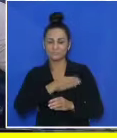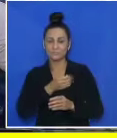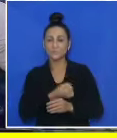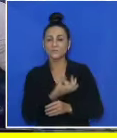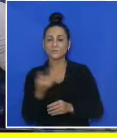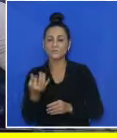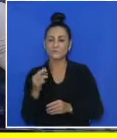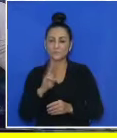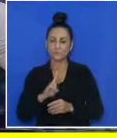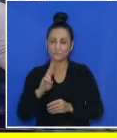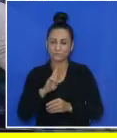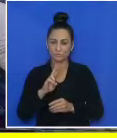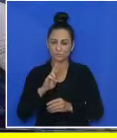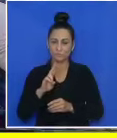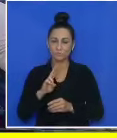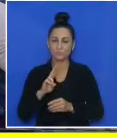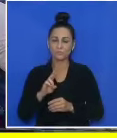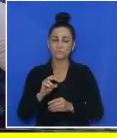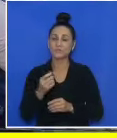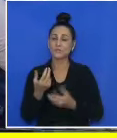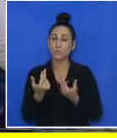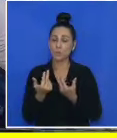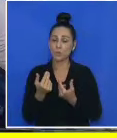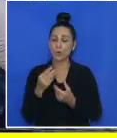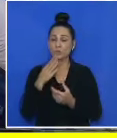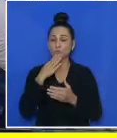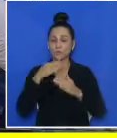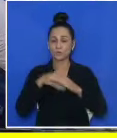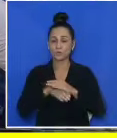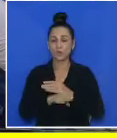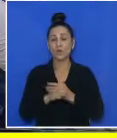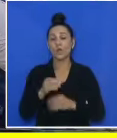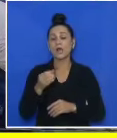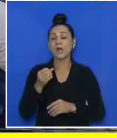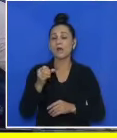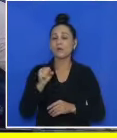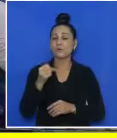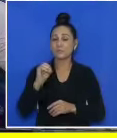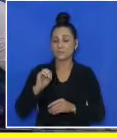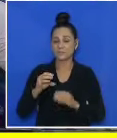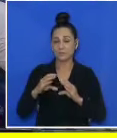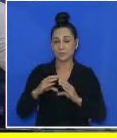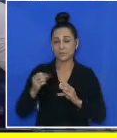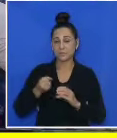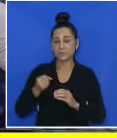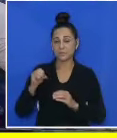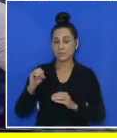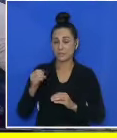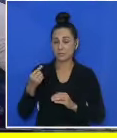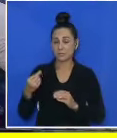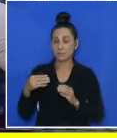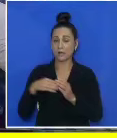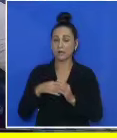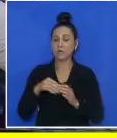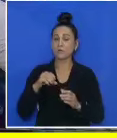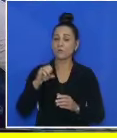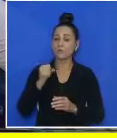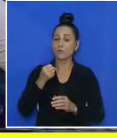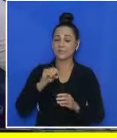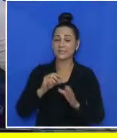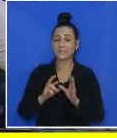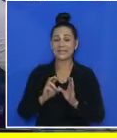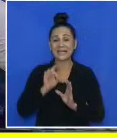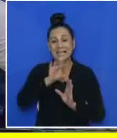possui o mesmo universo de números da Time Mania, ou seja, 80 bolas numeradas de 01 a 80, sendo que cada